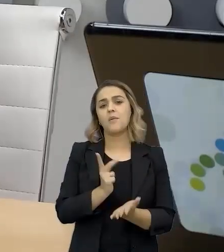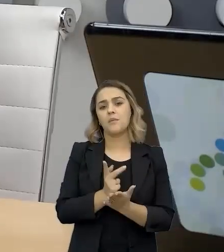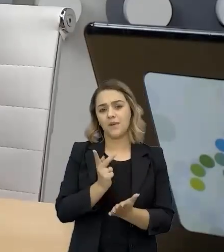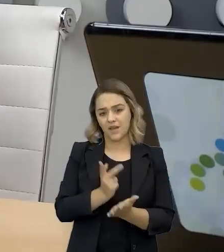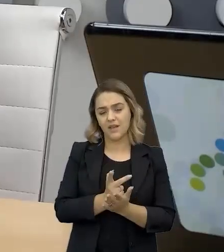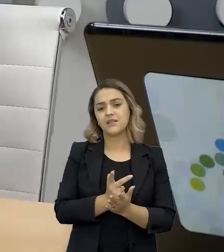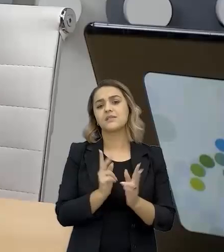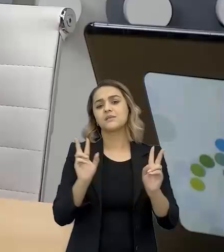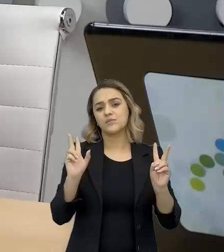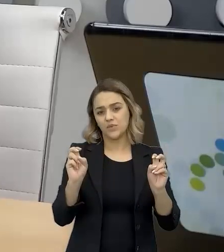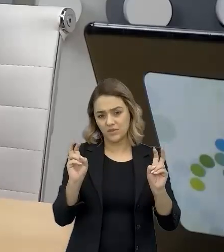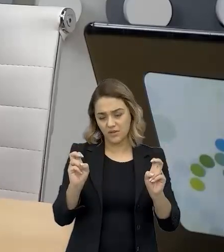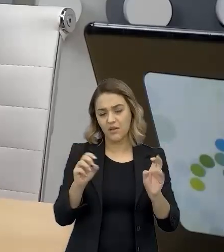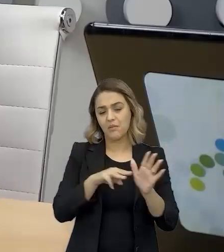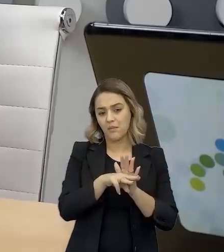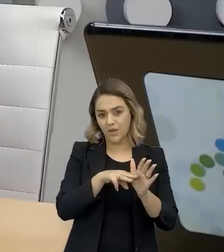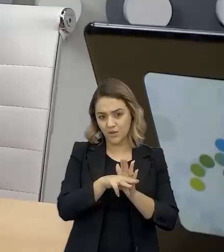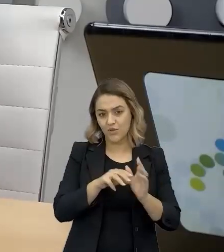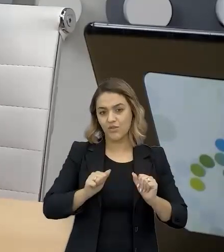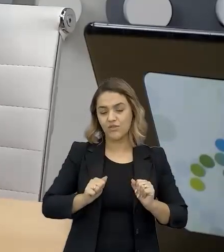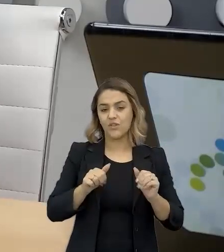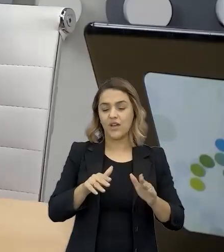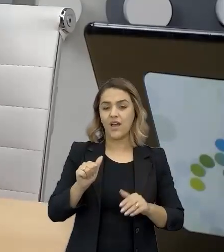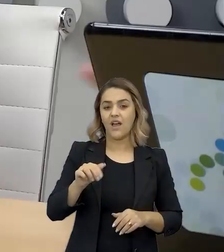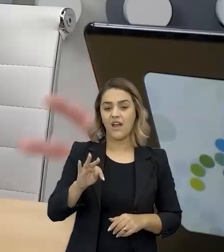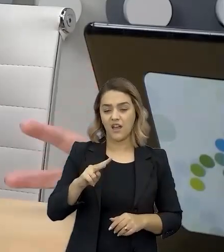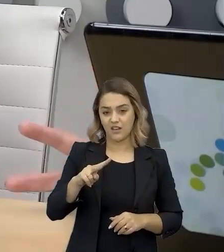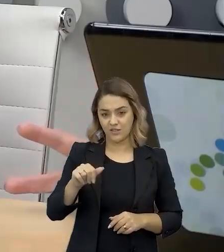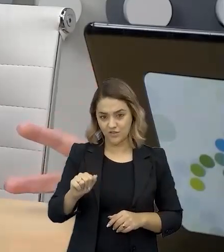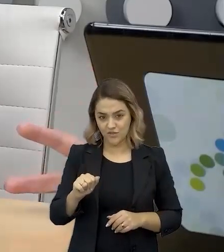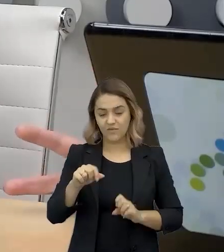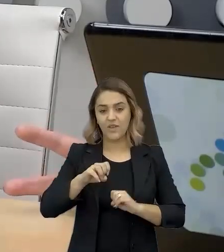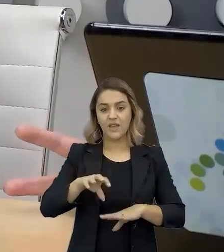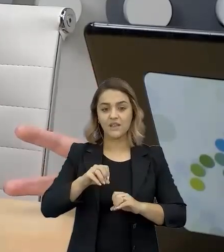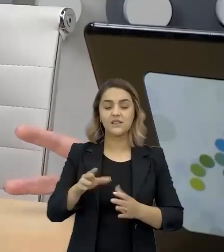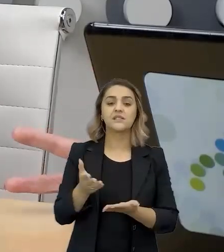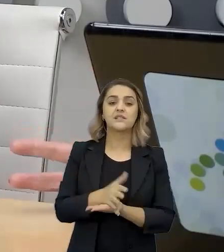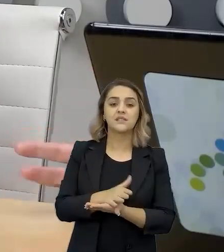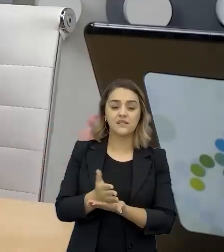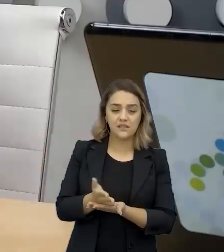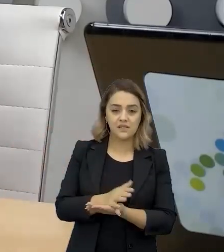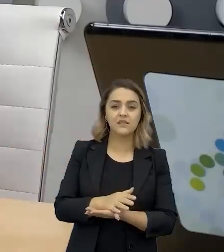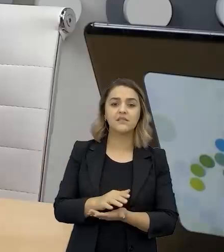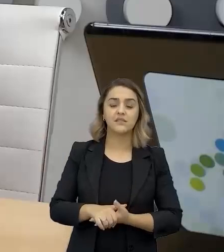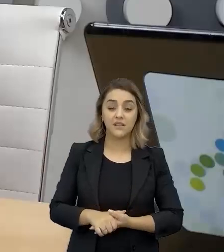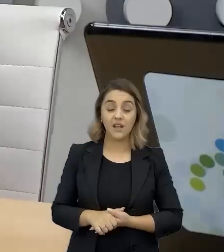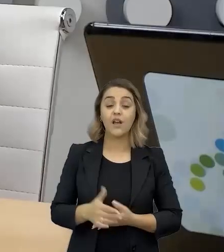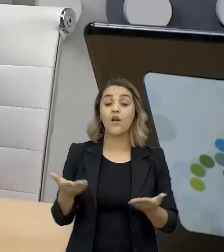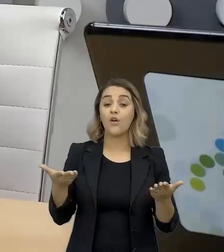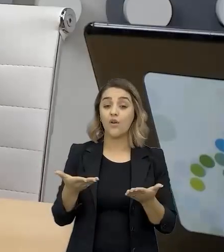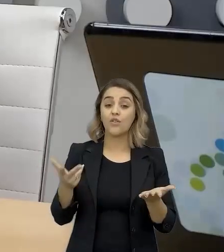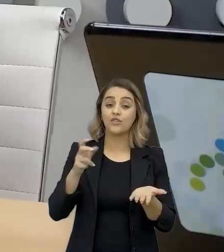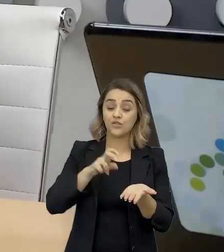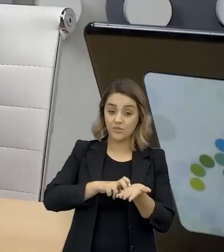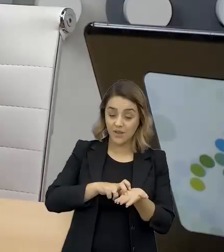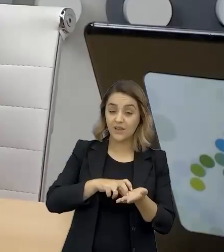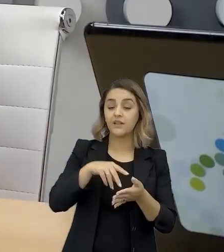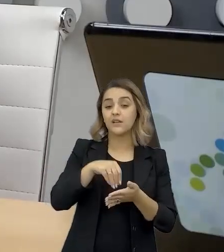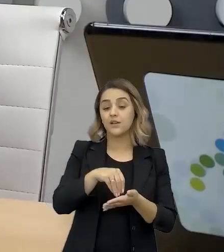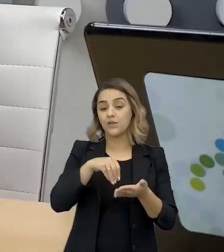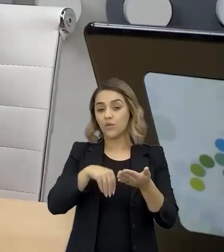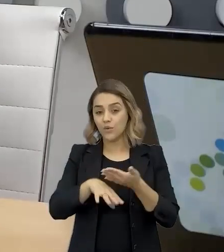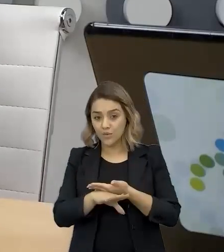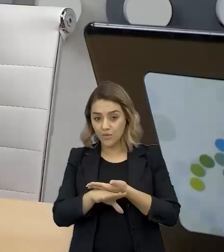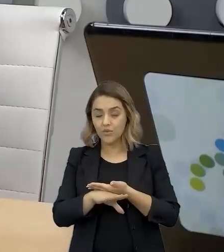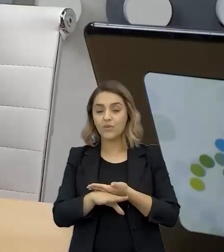Metodologia ativa, ensino híbrido. Aí eu não sei se é tem... um tema casado. É um né? tema casado, que foi hoje de manhã, foi o currículo... Não, esse é o